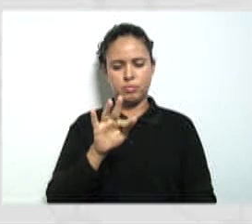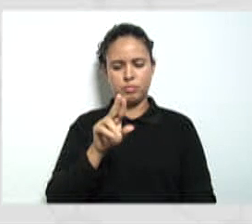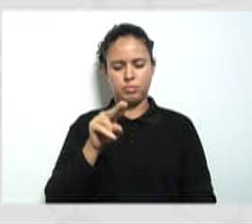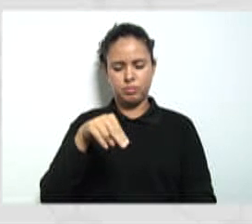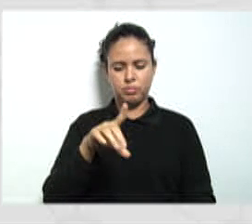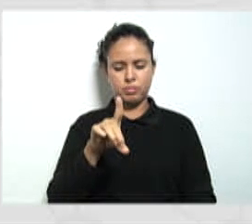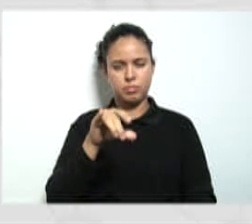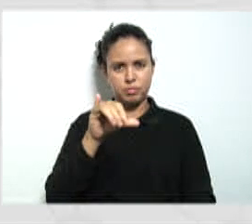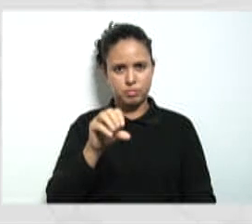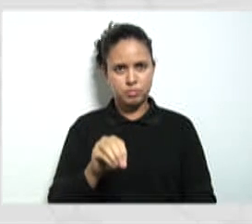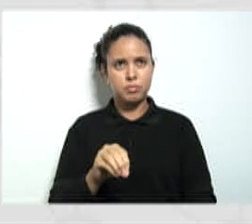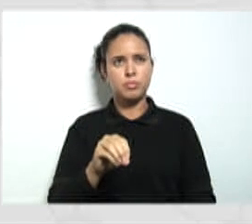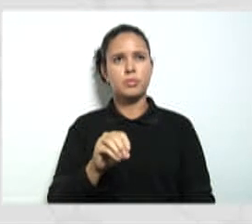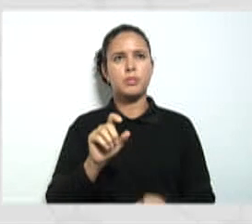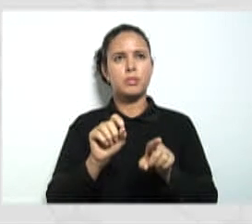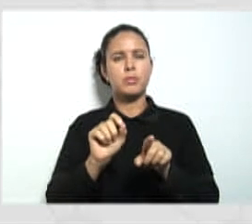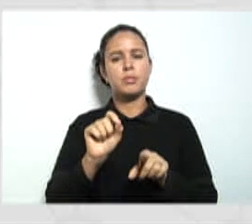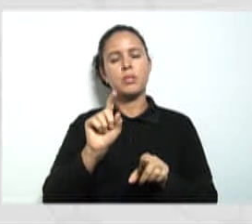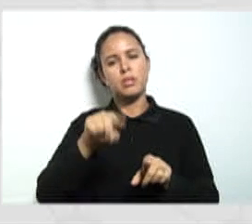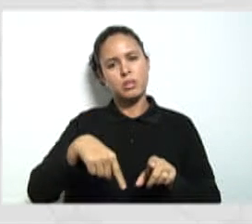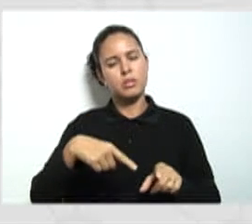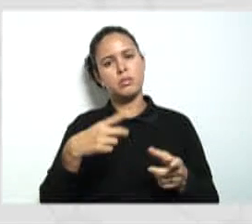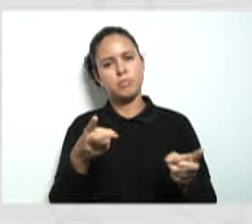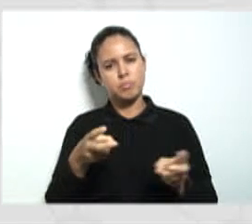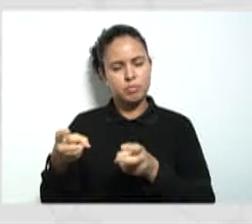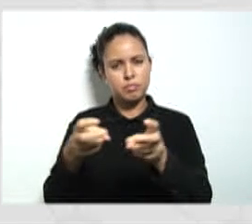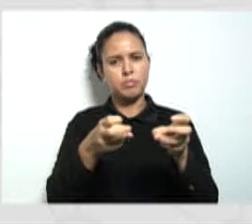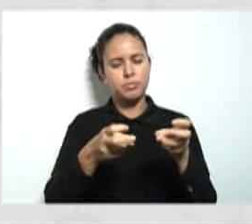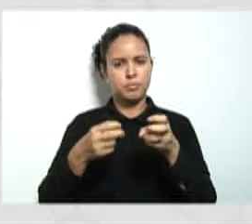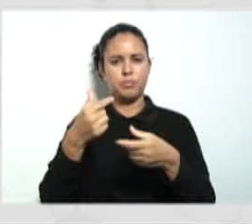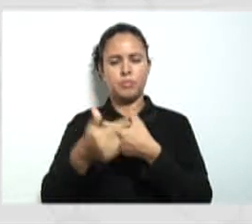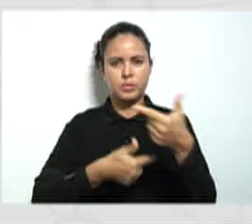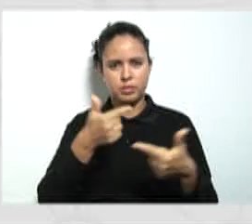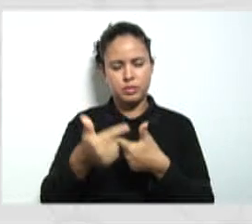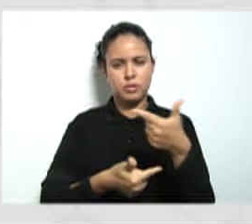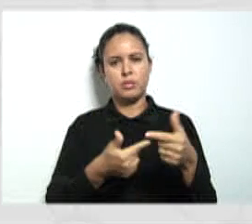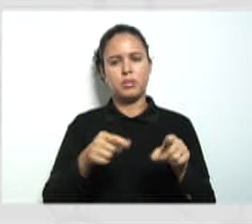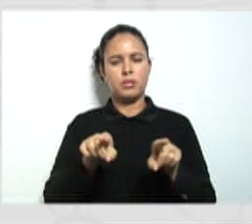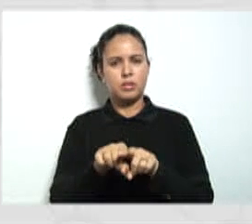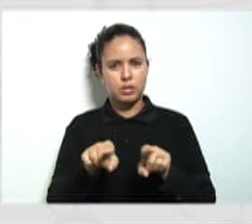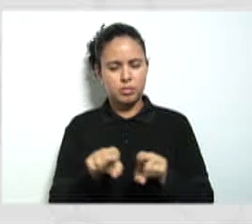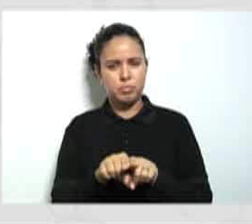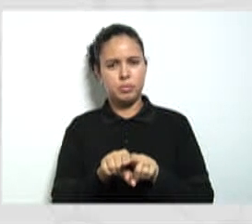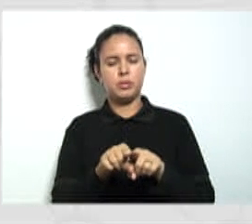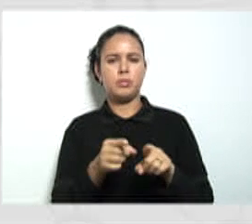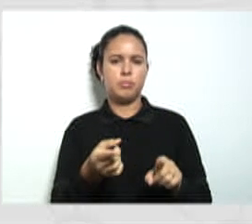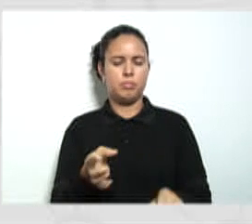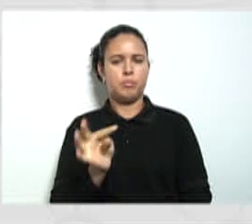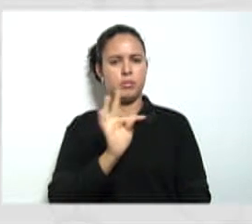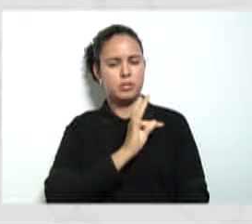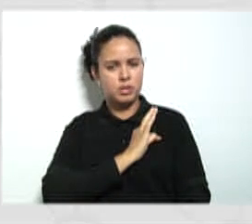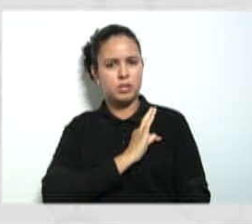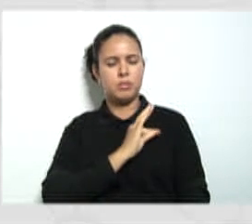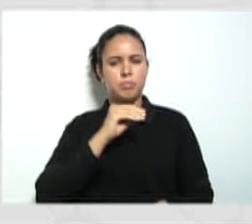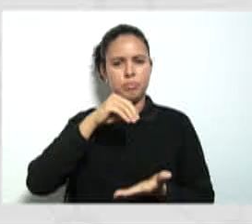e sem regulação, na exploração do trabalho, na baixa ou nenhuma qualificação técnica do